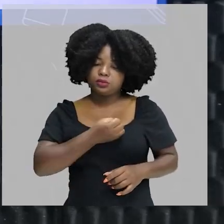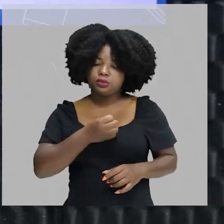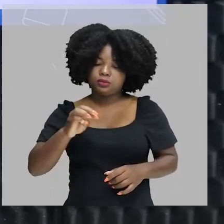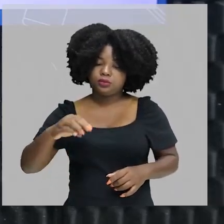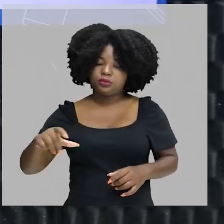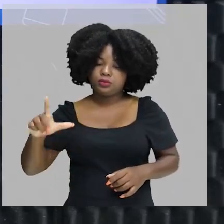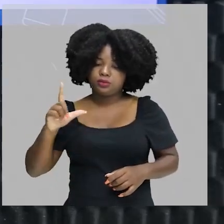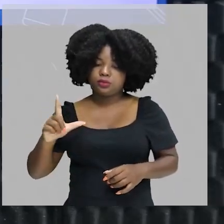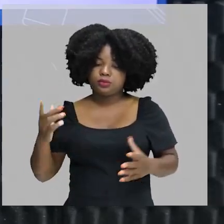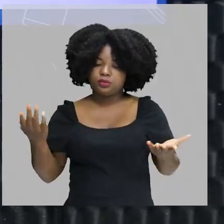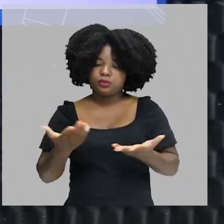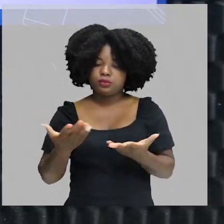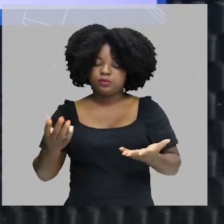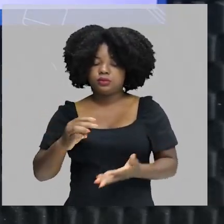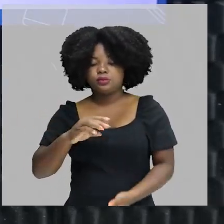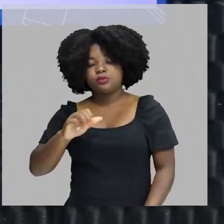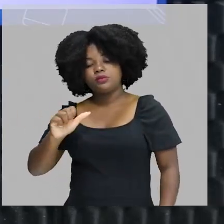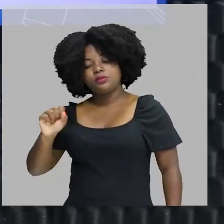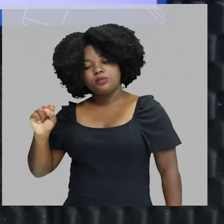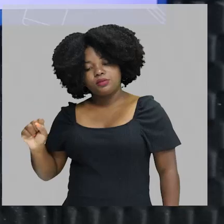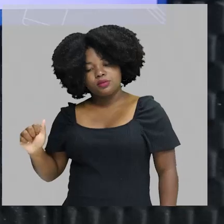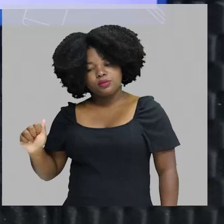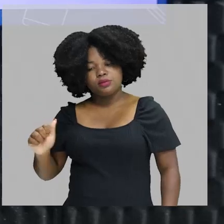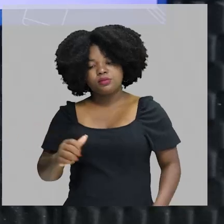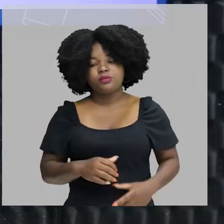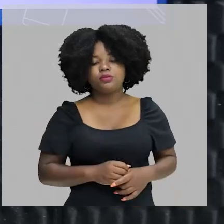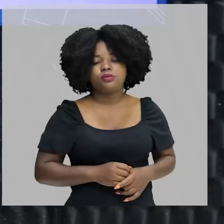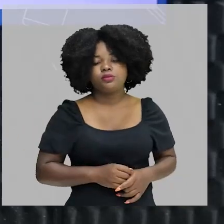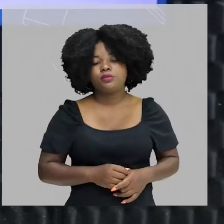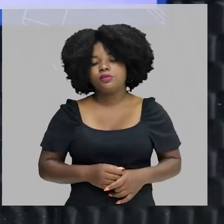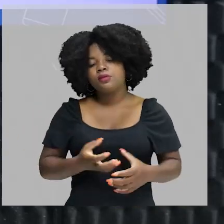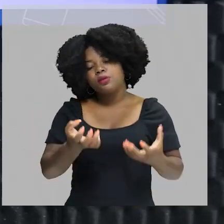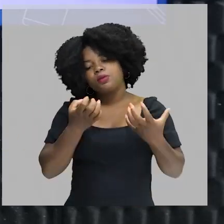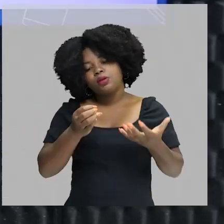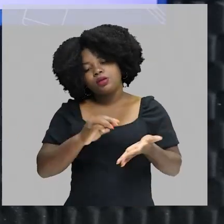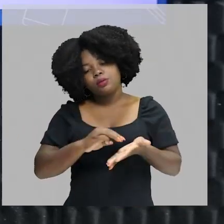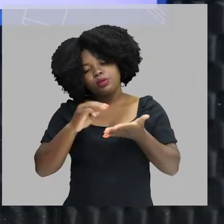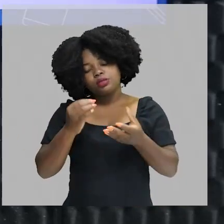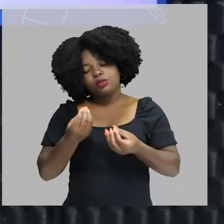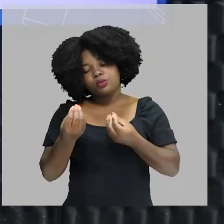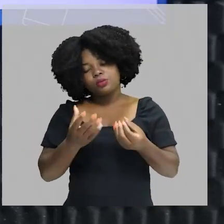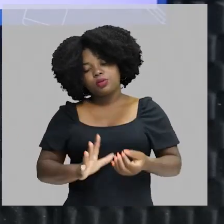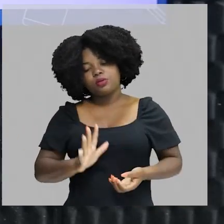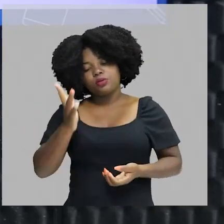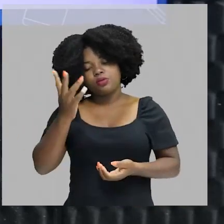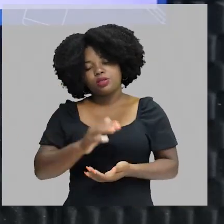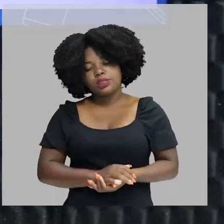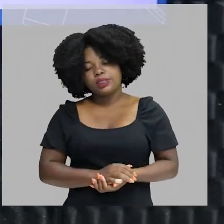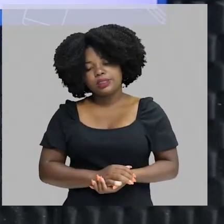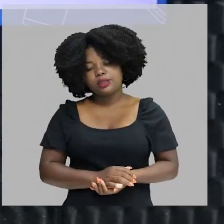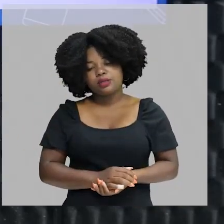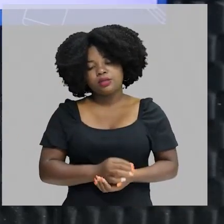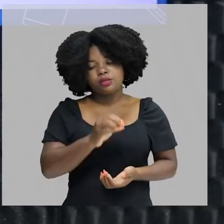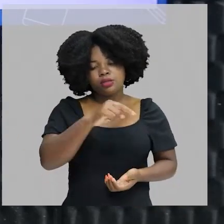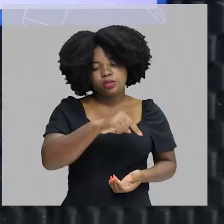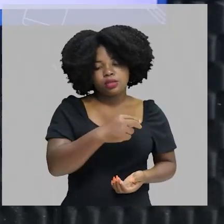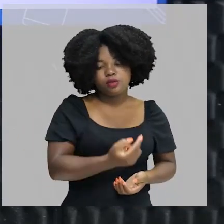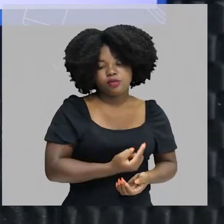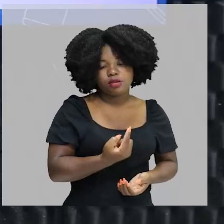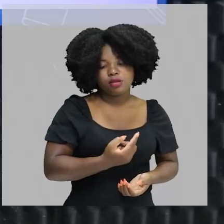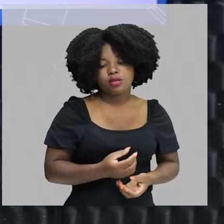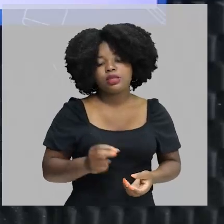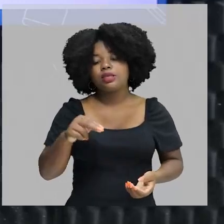Como eu vou determinar a massa? Olha só, como eu quero a massa, Isolando o valor de M, quem vai ser